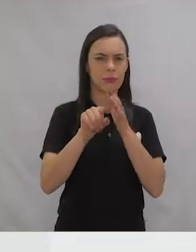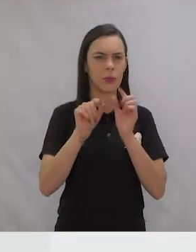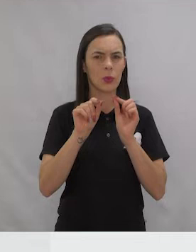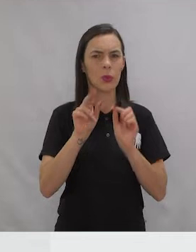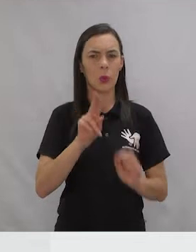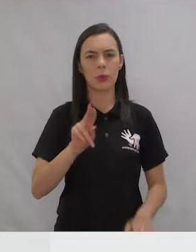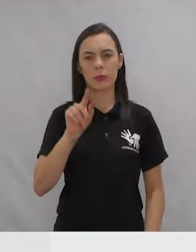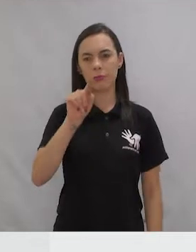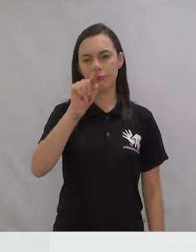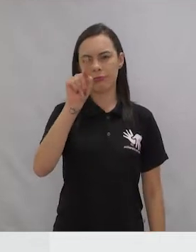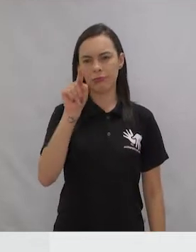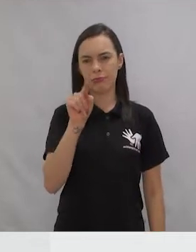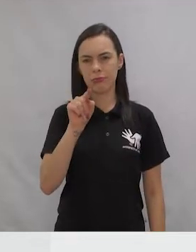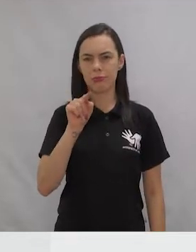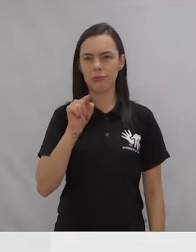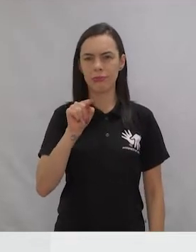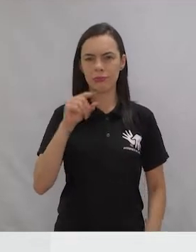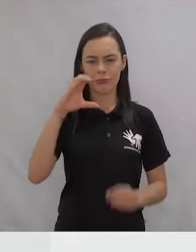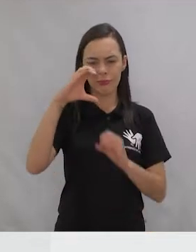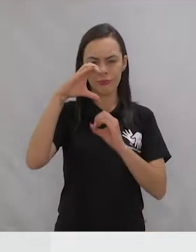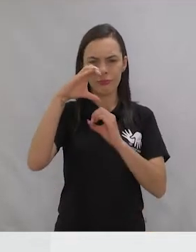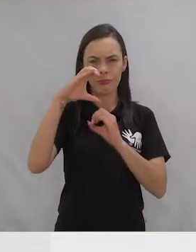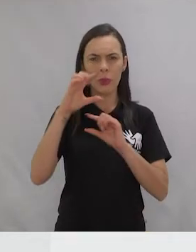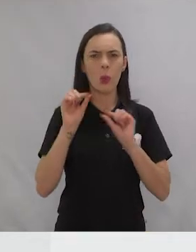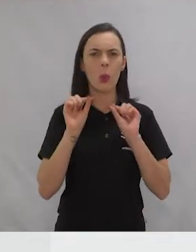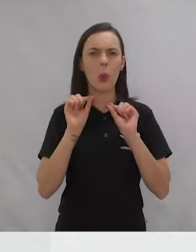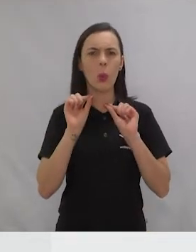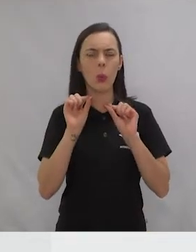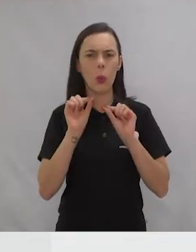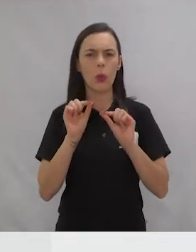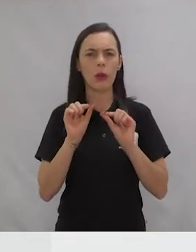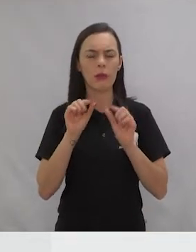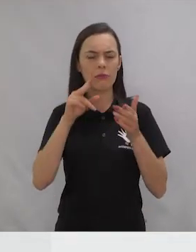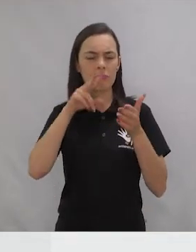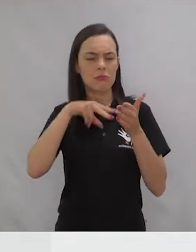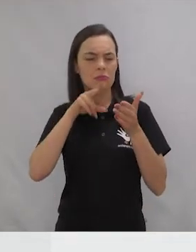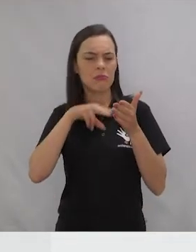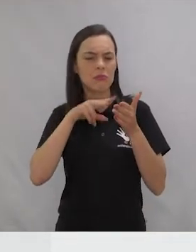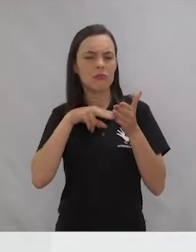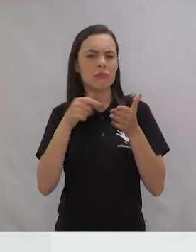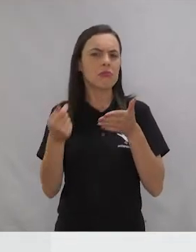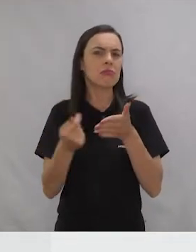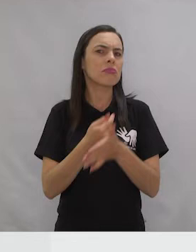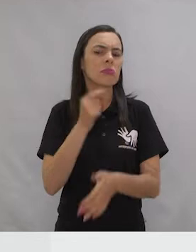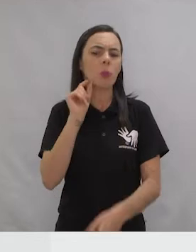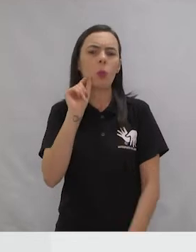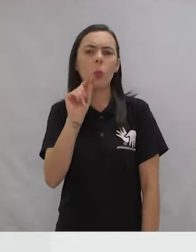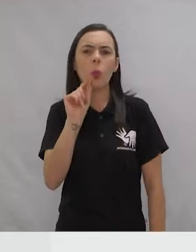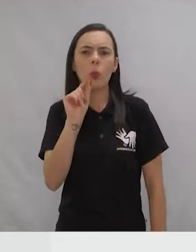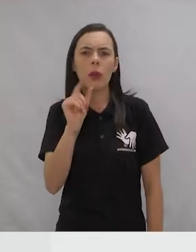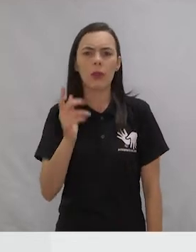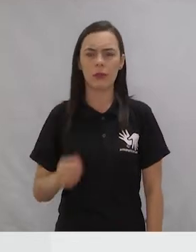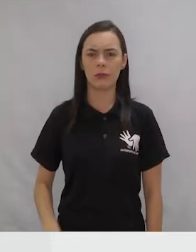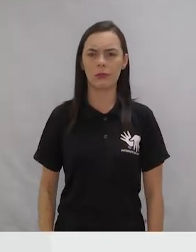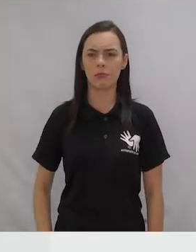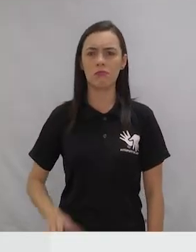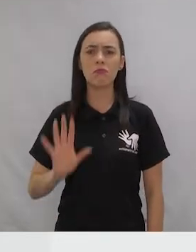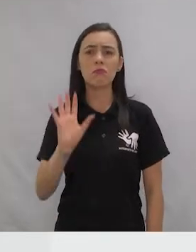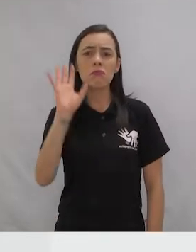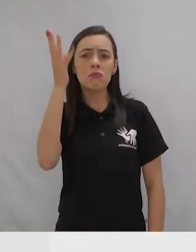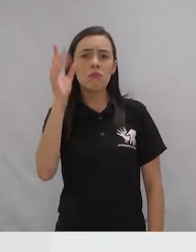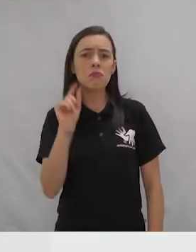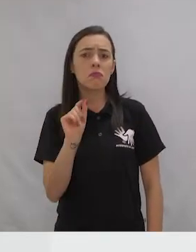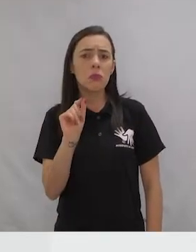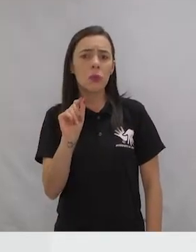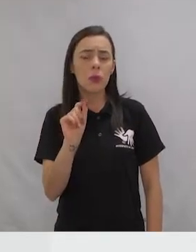de interrogação, perguntando aquilo que a gente acabou de ler, né? Que a gente tem ali que tem que